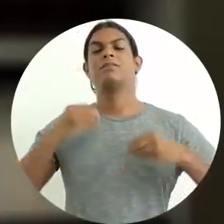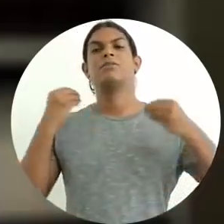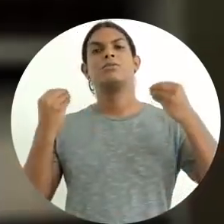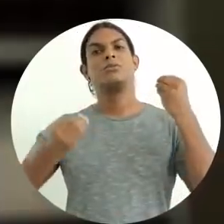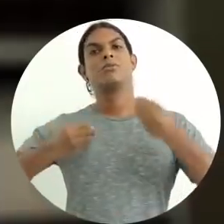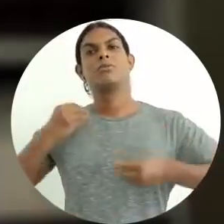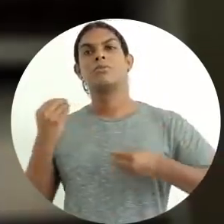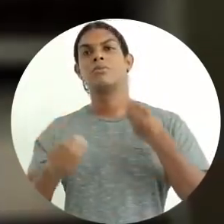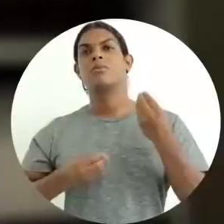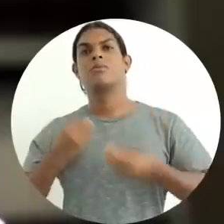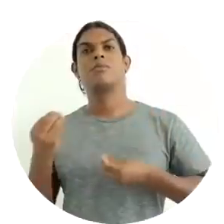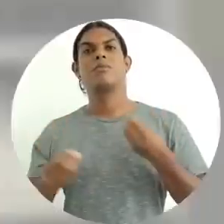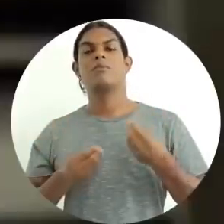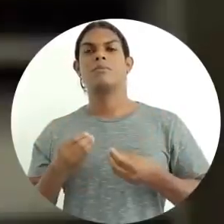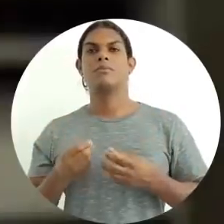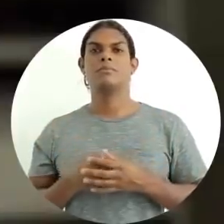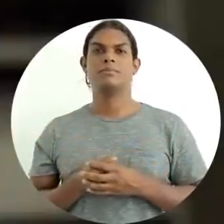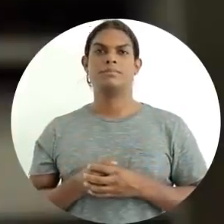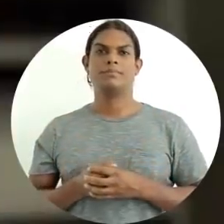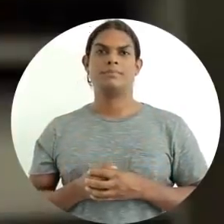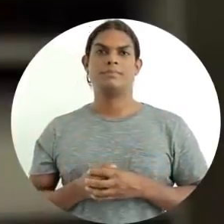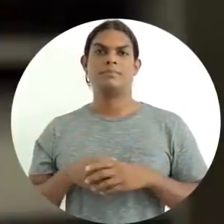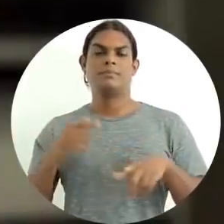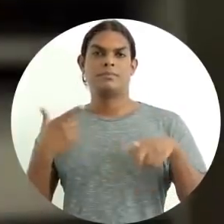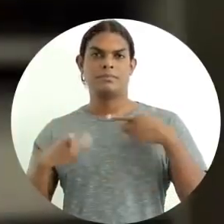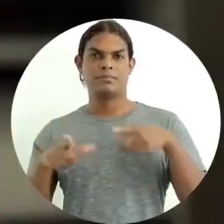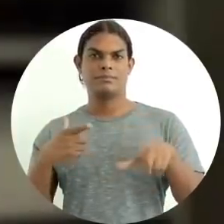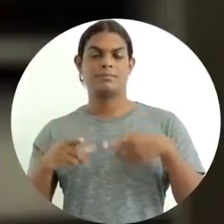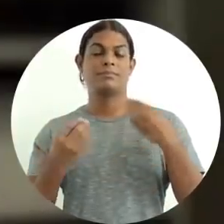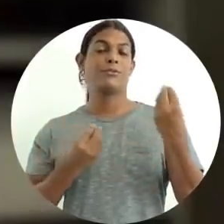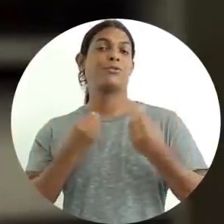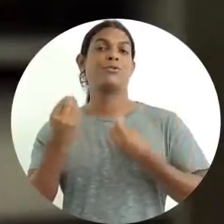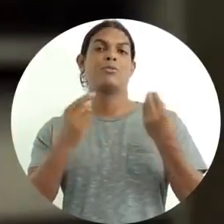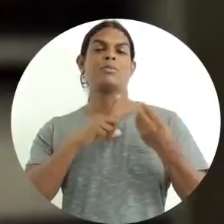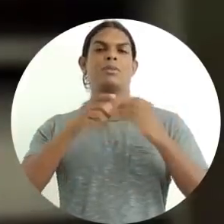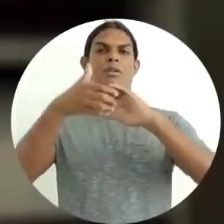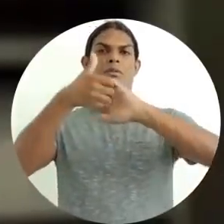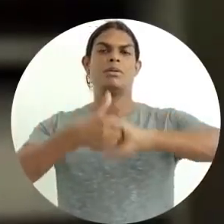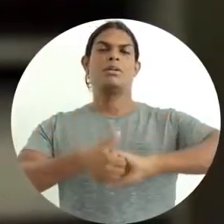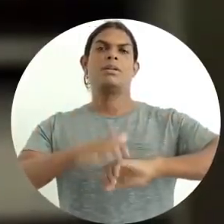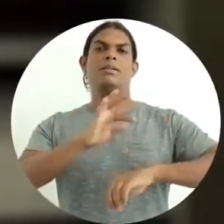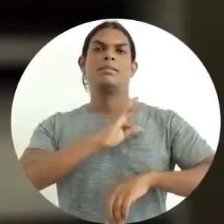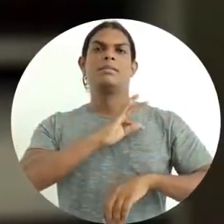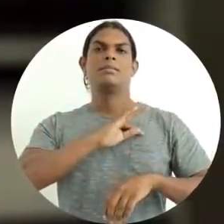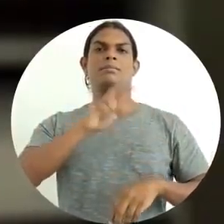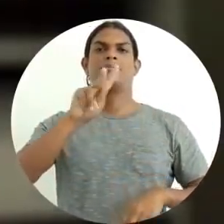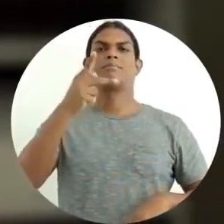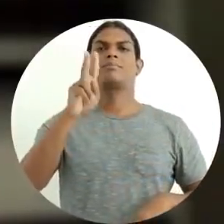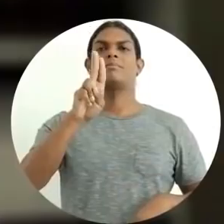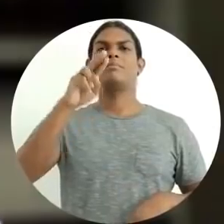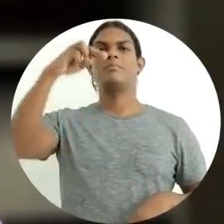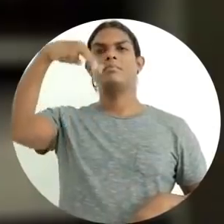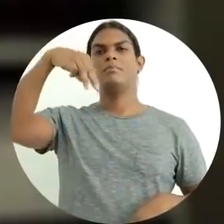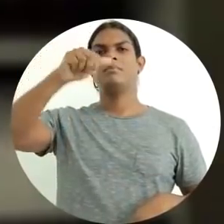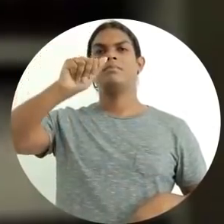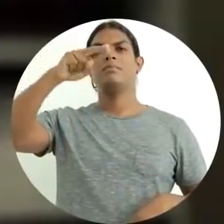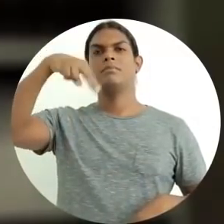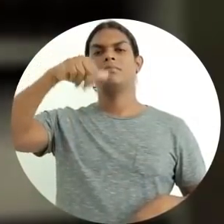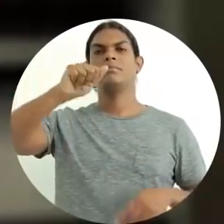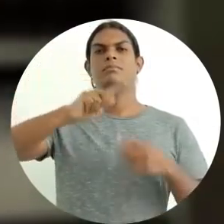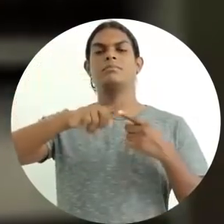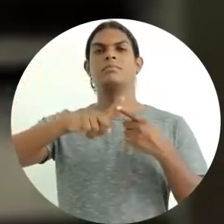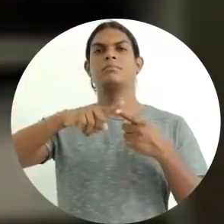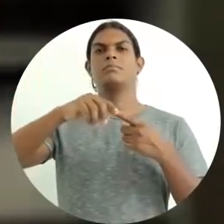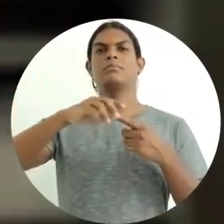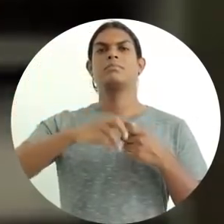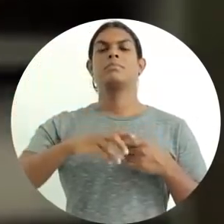capacidade de como fazer. E nós vamos falar agora sobre habilidade técnica, humana e